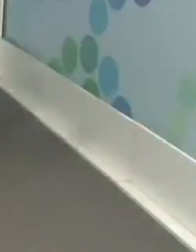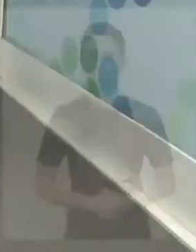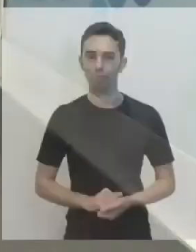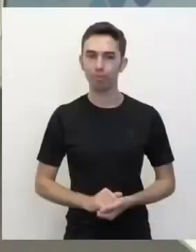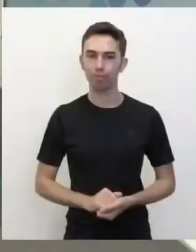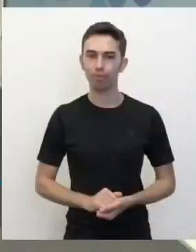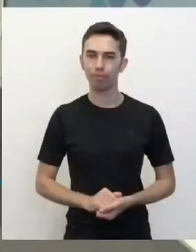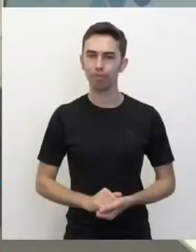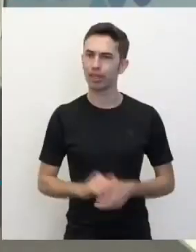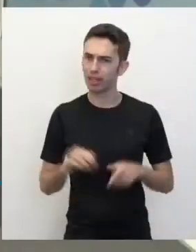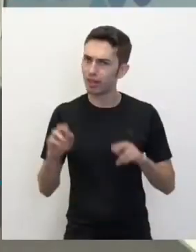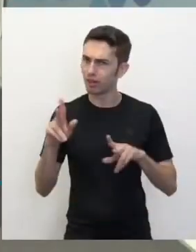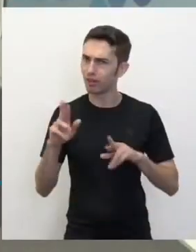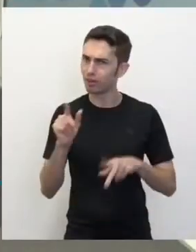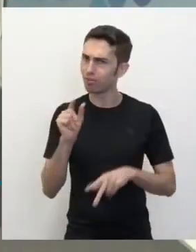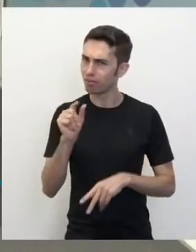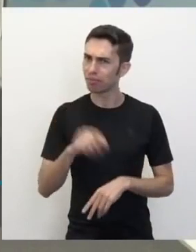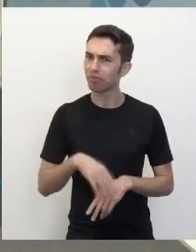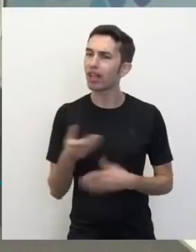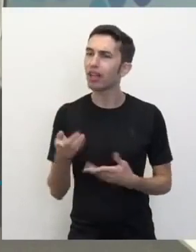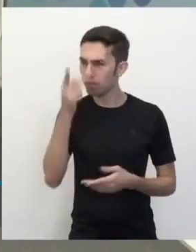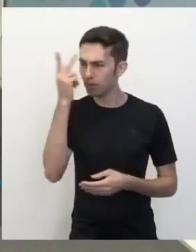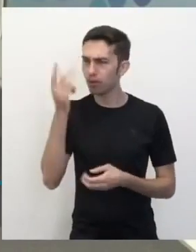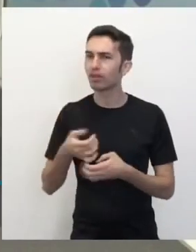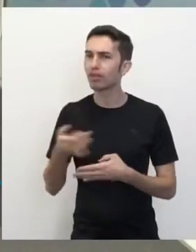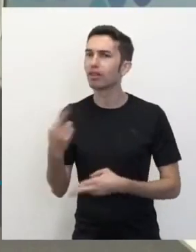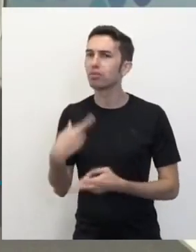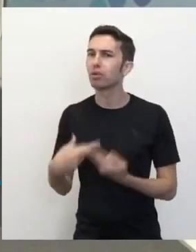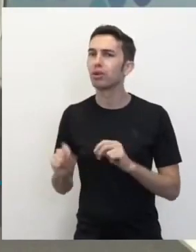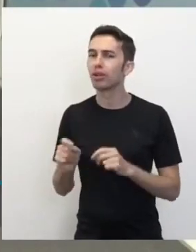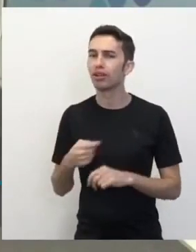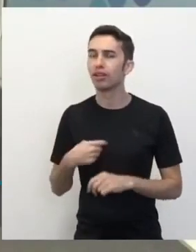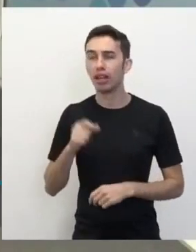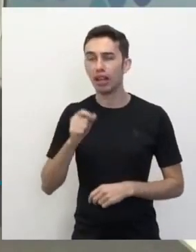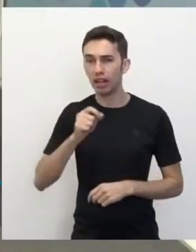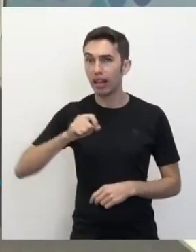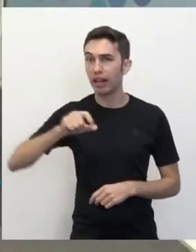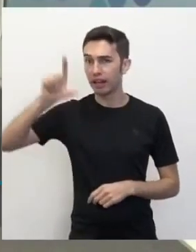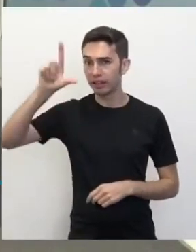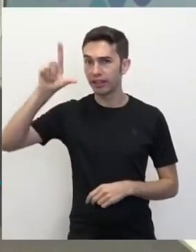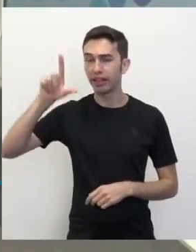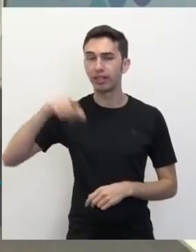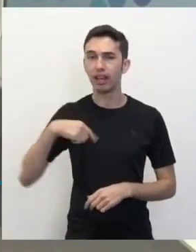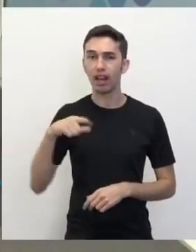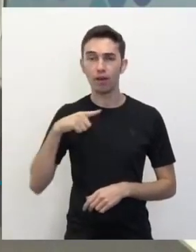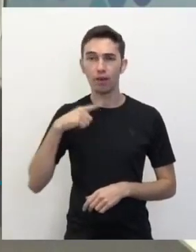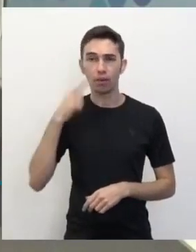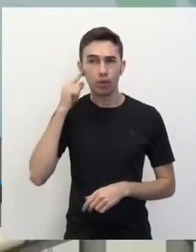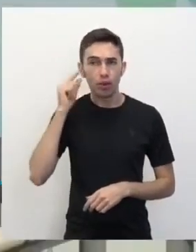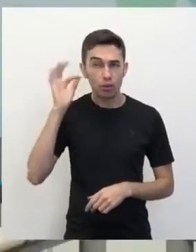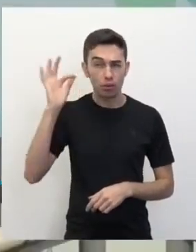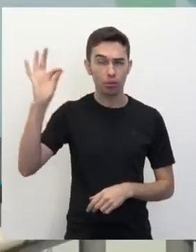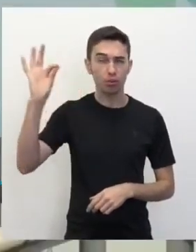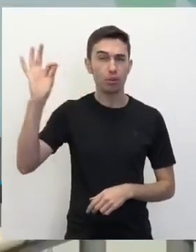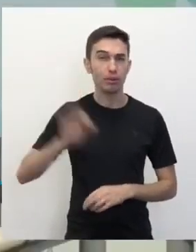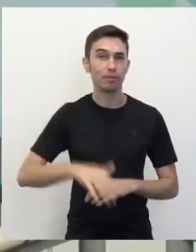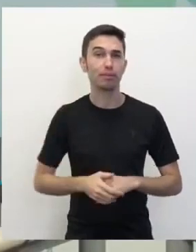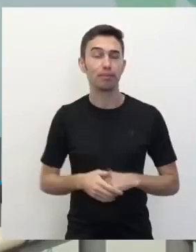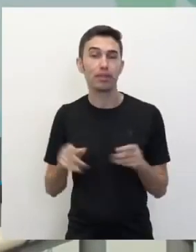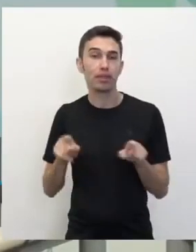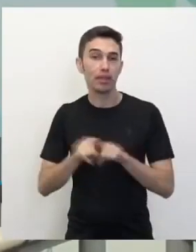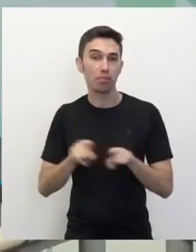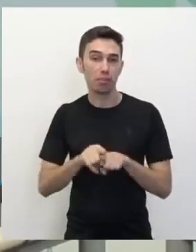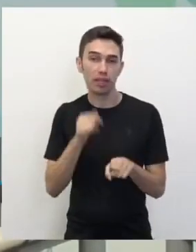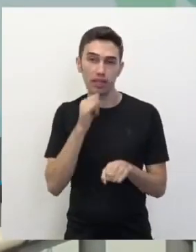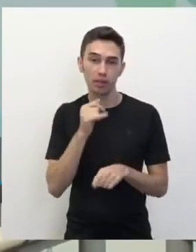Esse é um pouquinho diferente, né, professor? O que o pessoal está dizendo aí? Eles colocaram como crescente, eu vi muitos agudos. Eu encontrei,